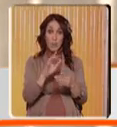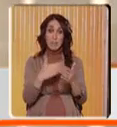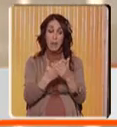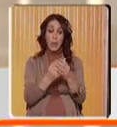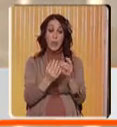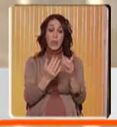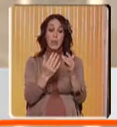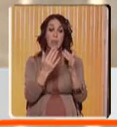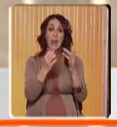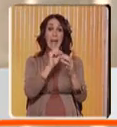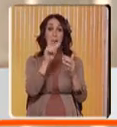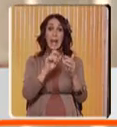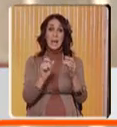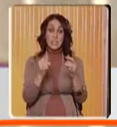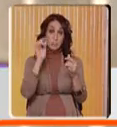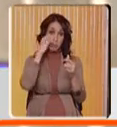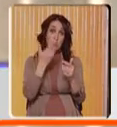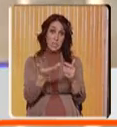emite determinados gases nocivos.